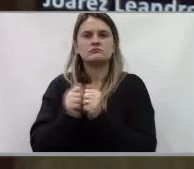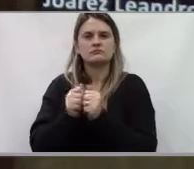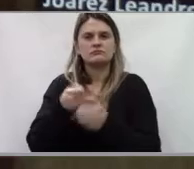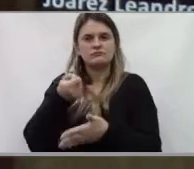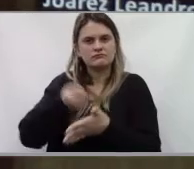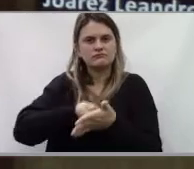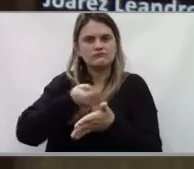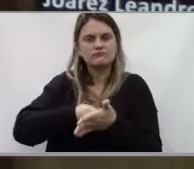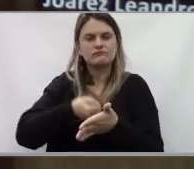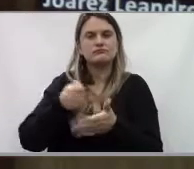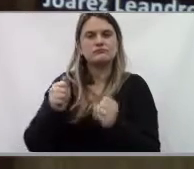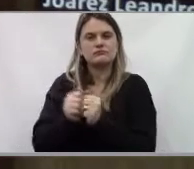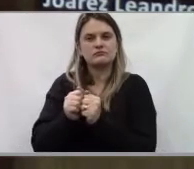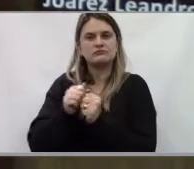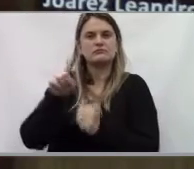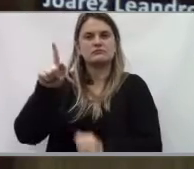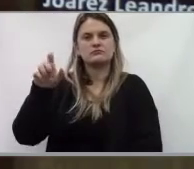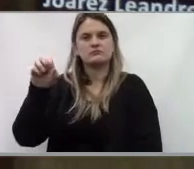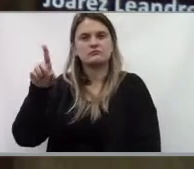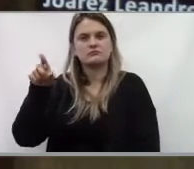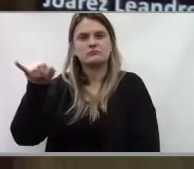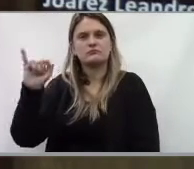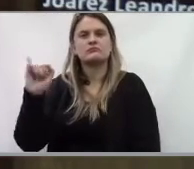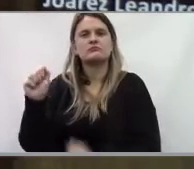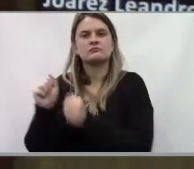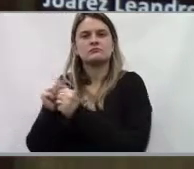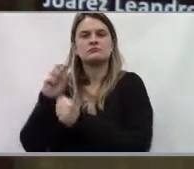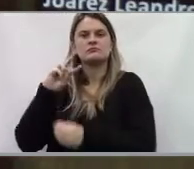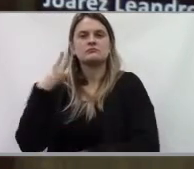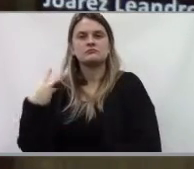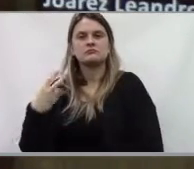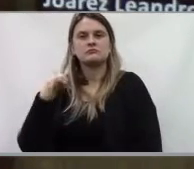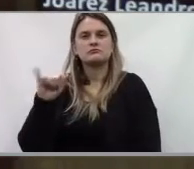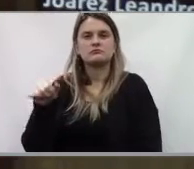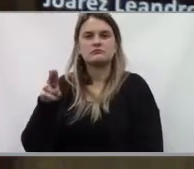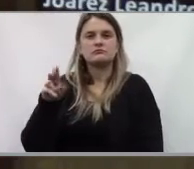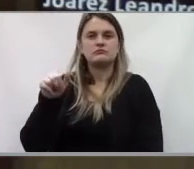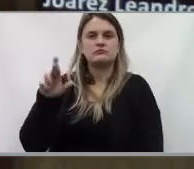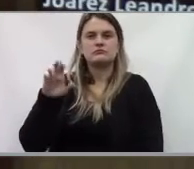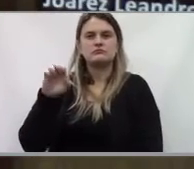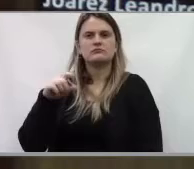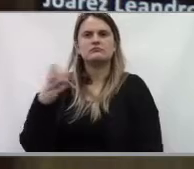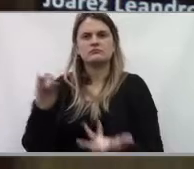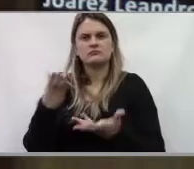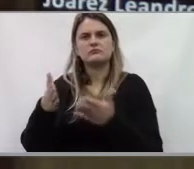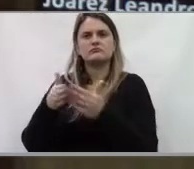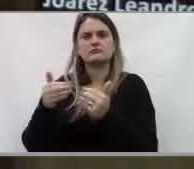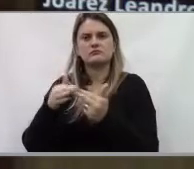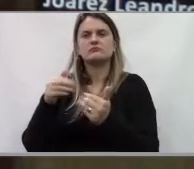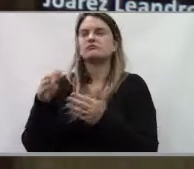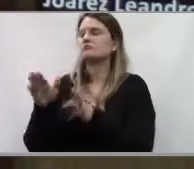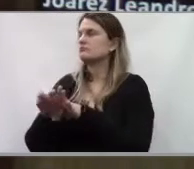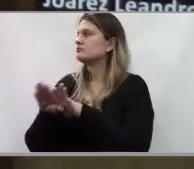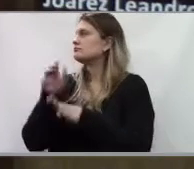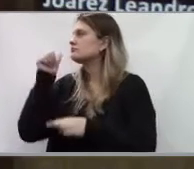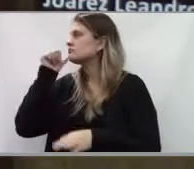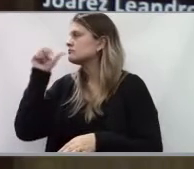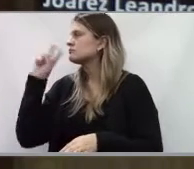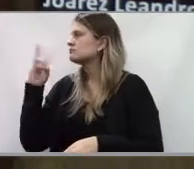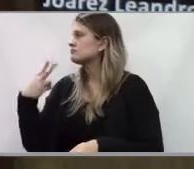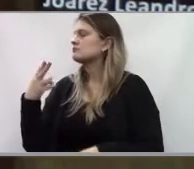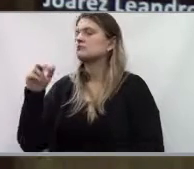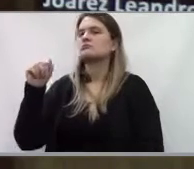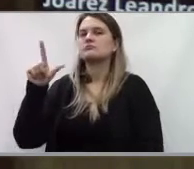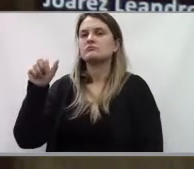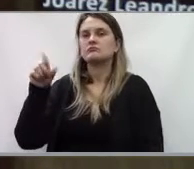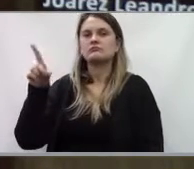encampamos uma luta junto com ele. Hoje tivemos lá com o vereador Juarez, e eu quero fazer aqui também um apelo. Eu sei que a Alandra já fez